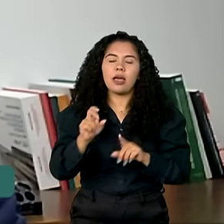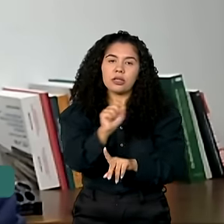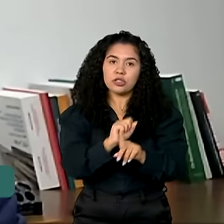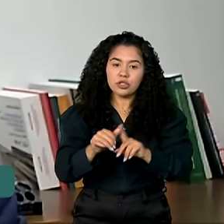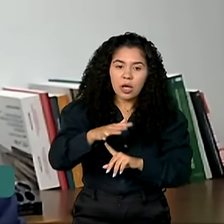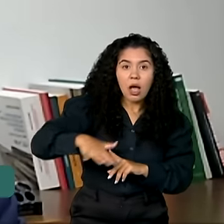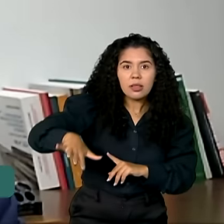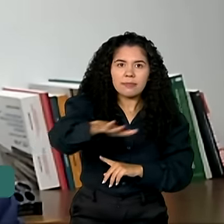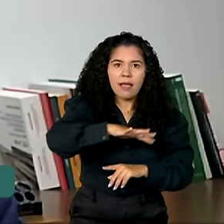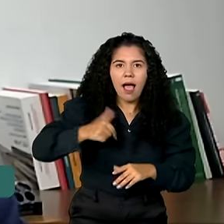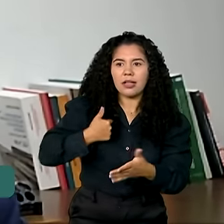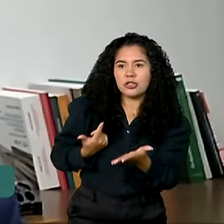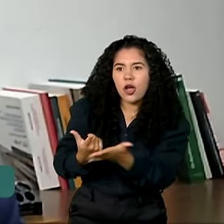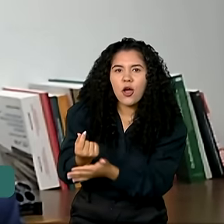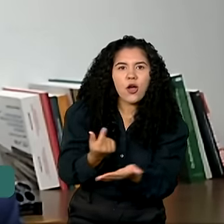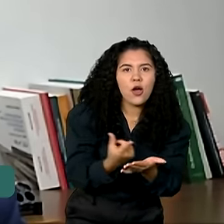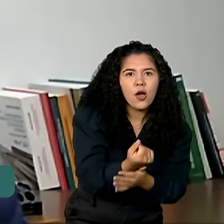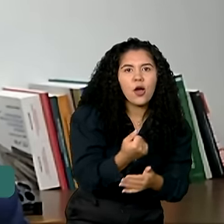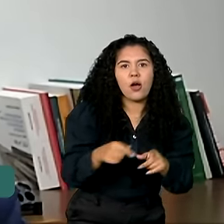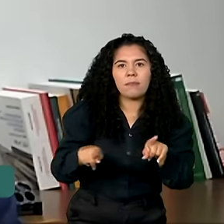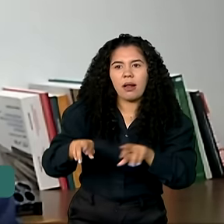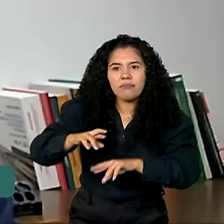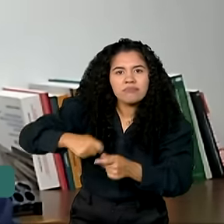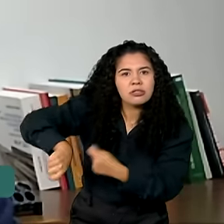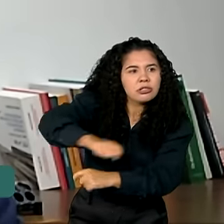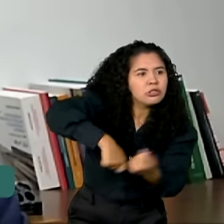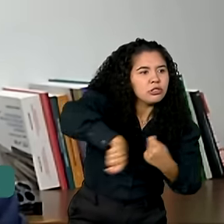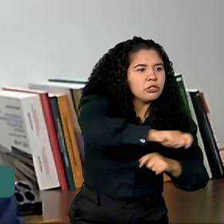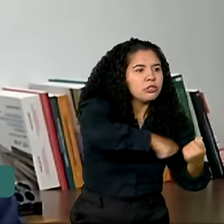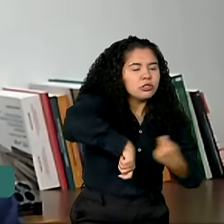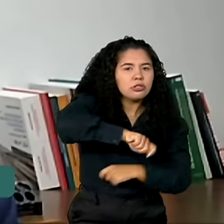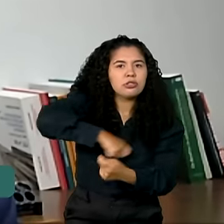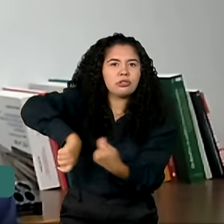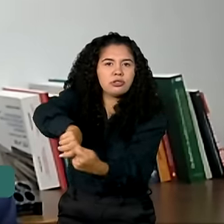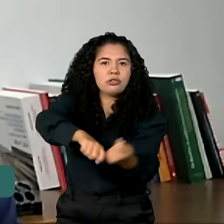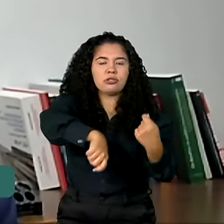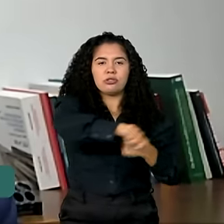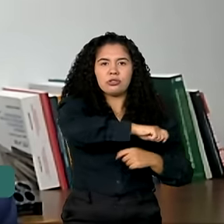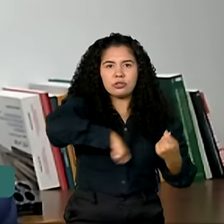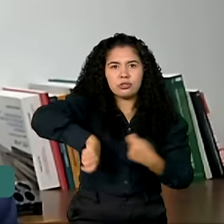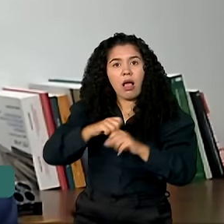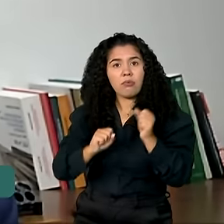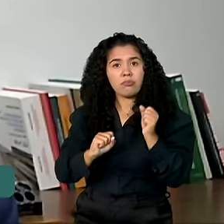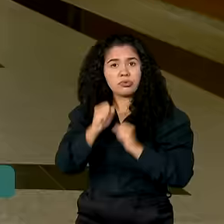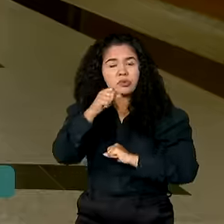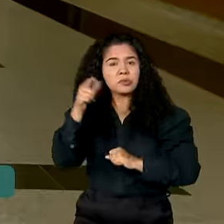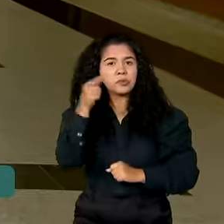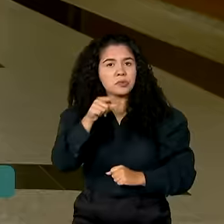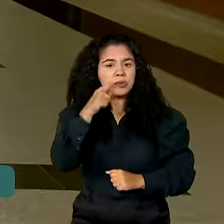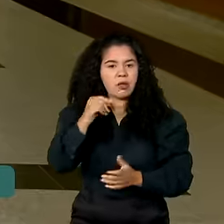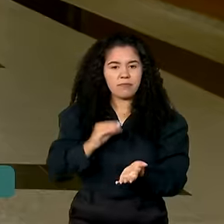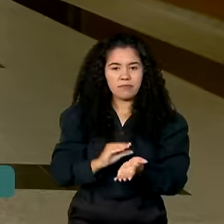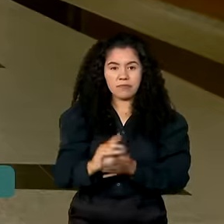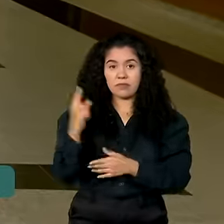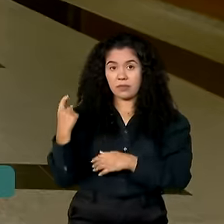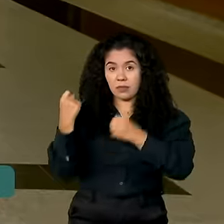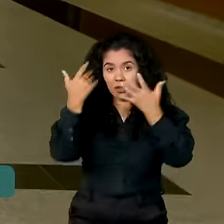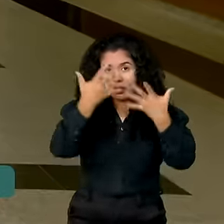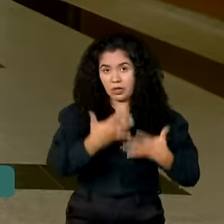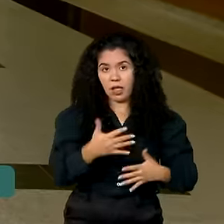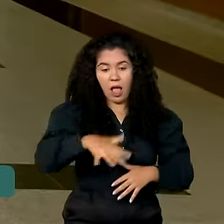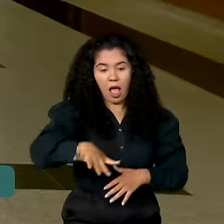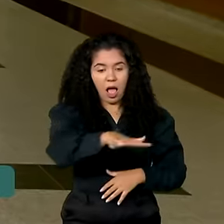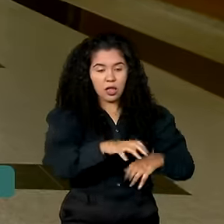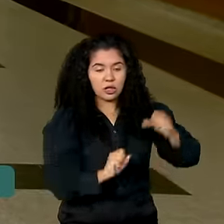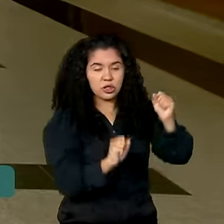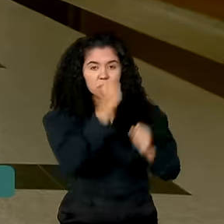inserindo, consumindo bens de consumo duráveis, e, ao mesmo tempo, a indústria retomando o investimento no Brasil. O crescimento da indústria